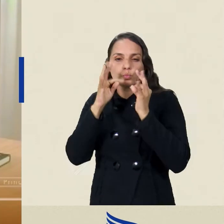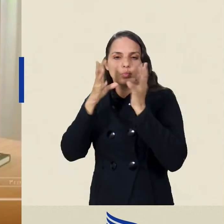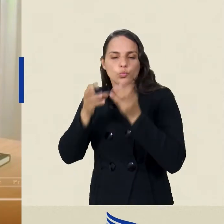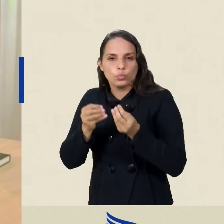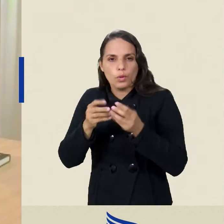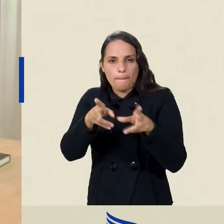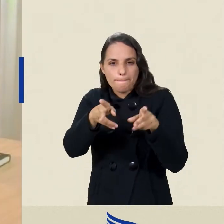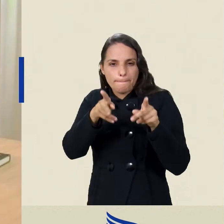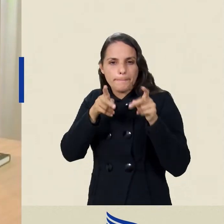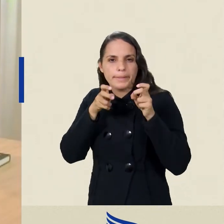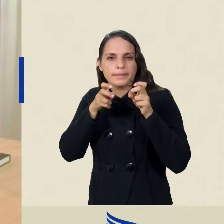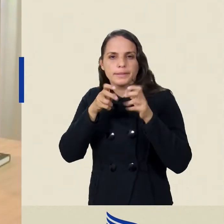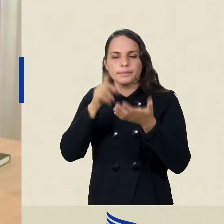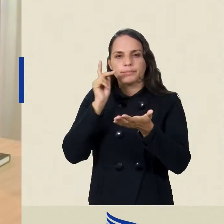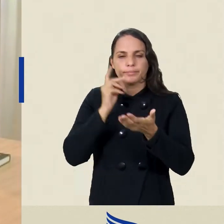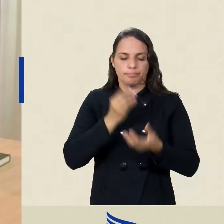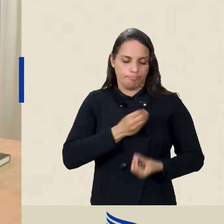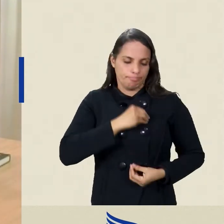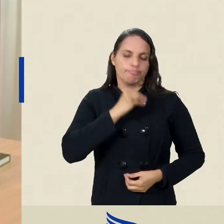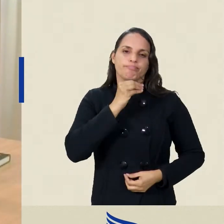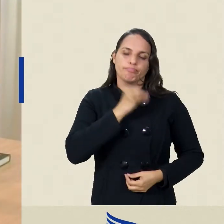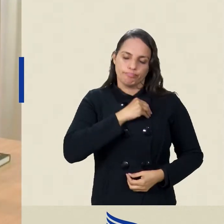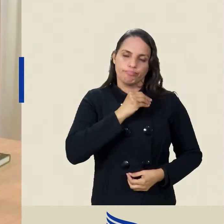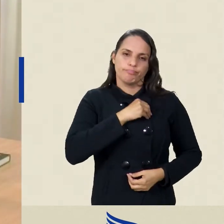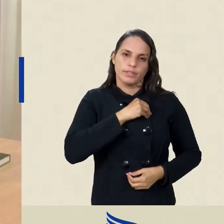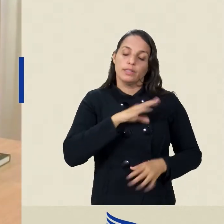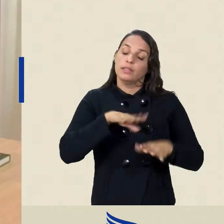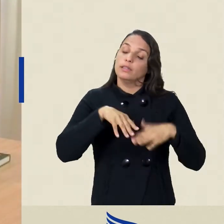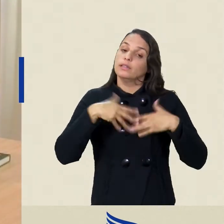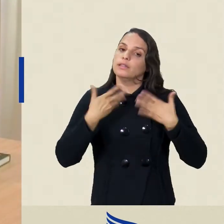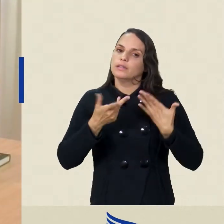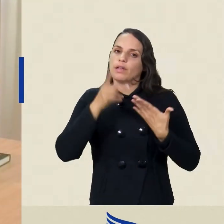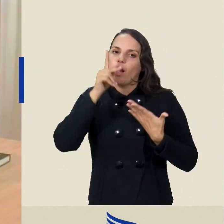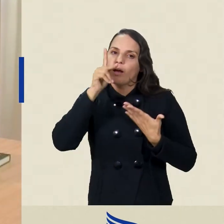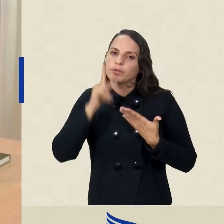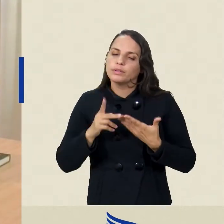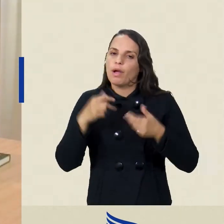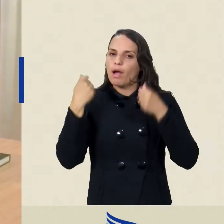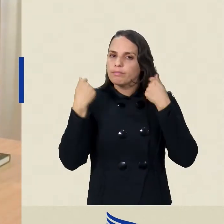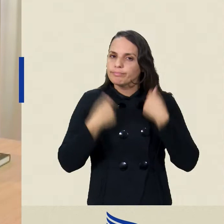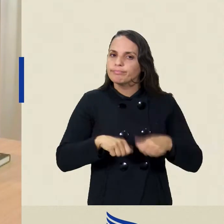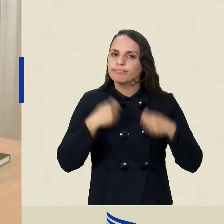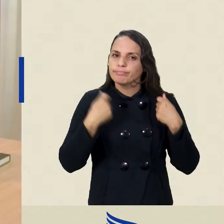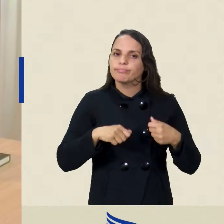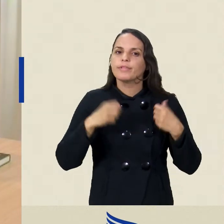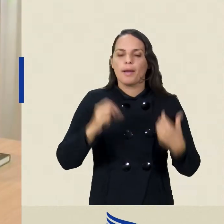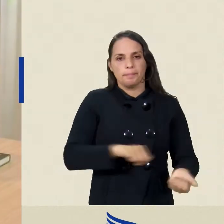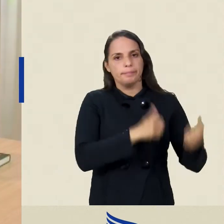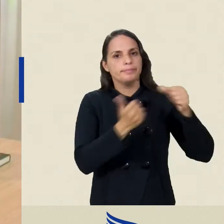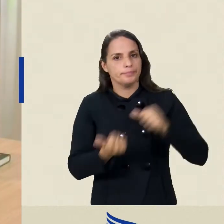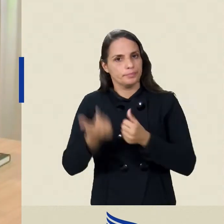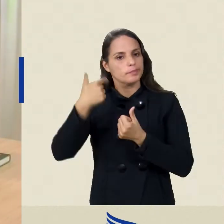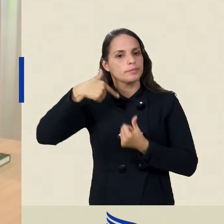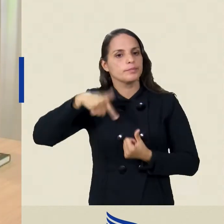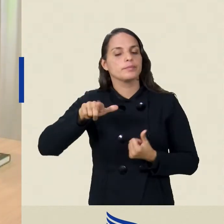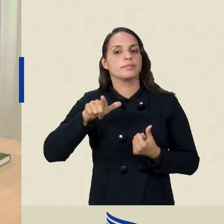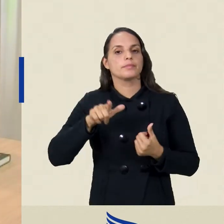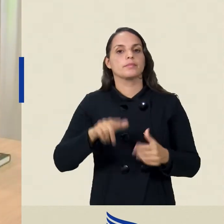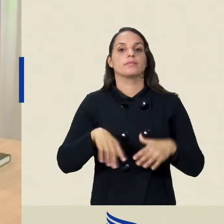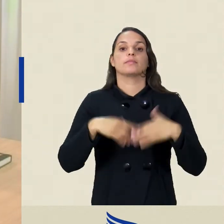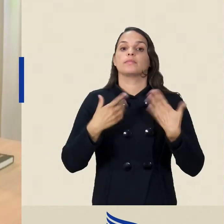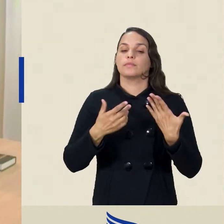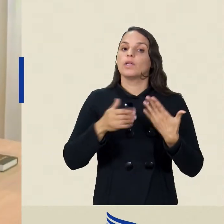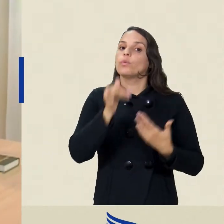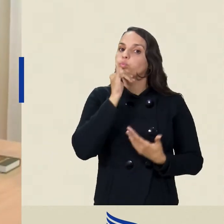está pecando em algum ponto, essa pessoa deve renovar seu batismo. Encontramos